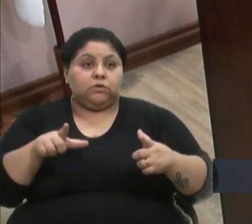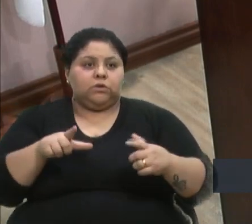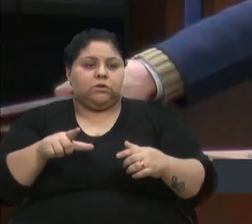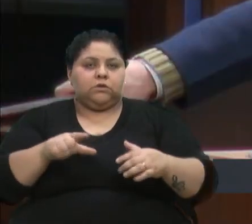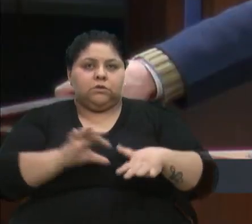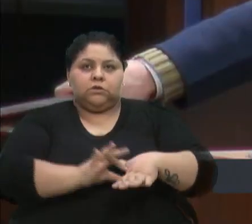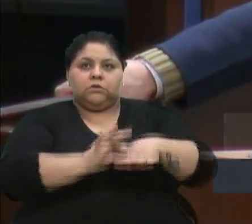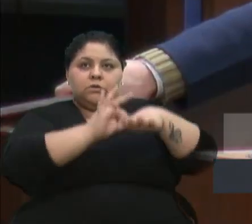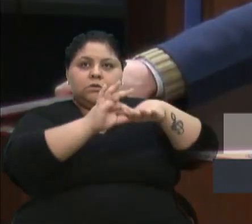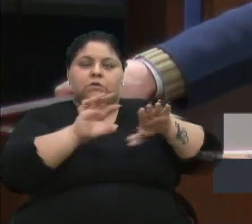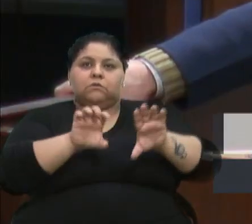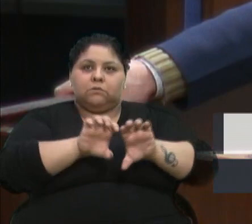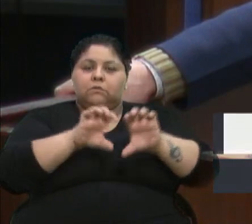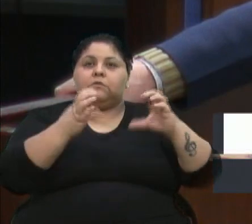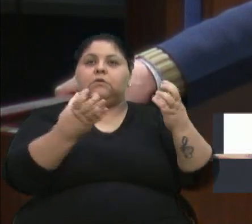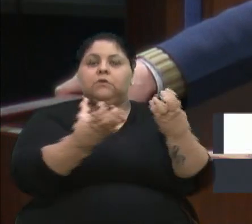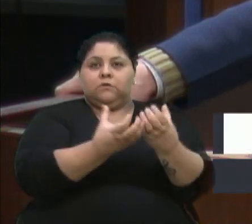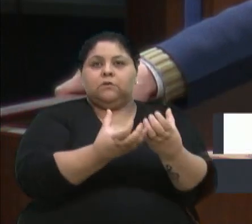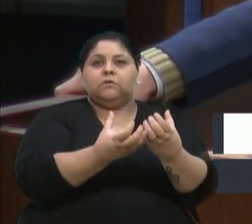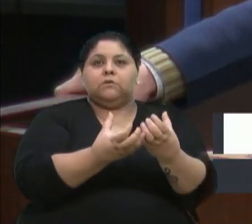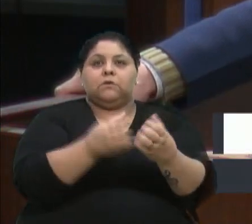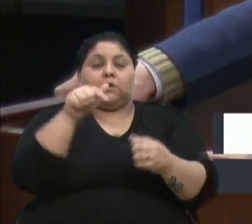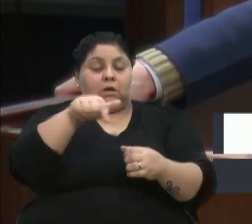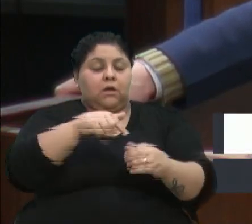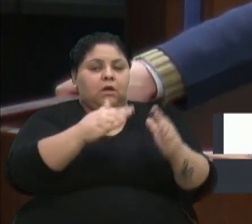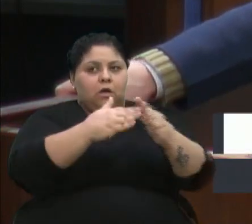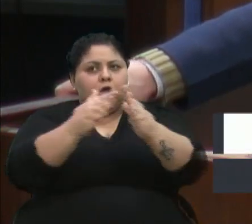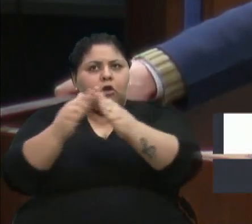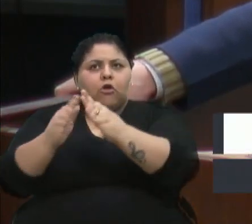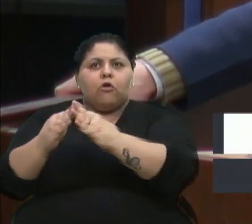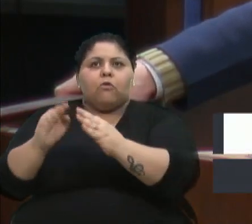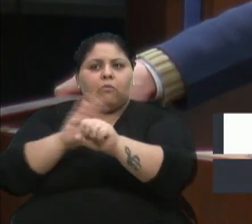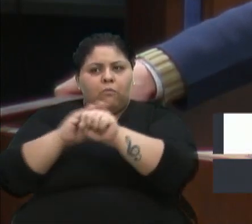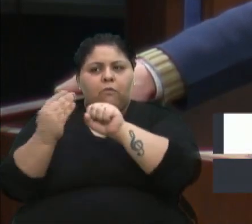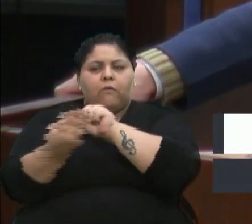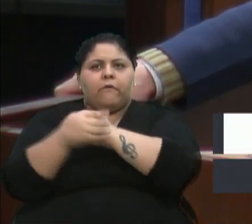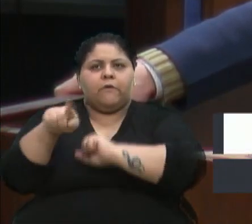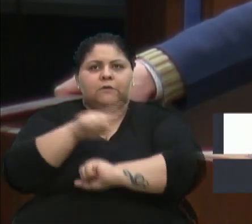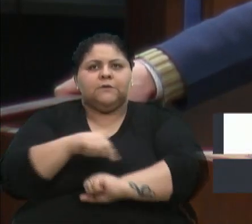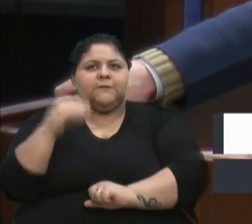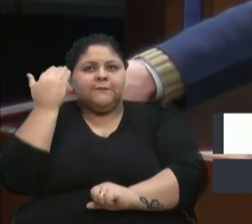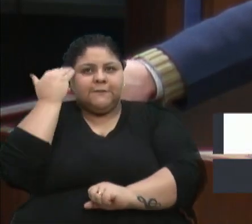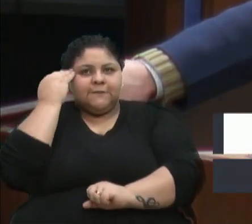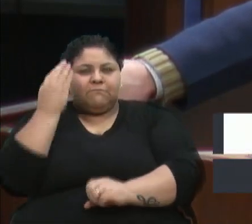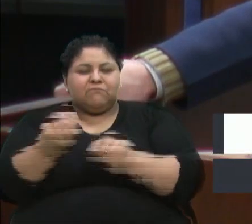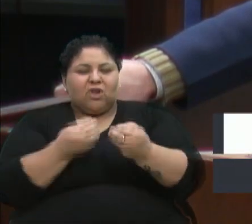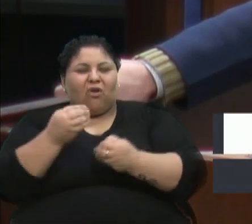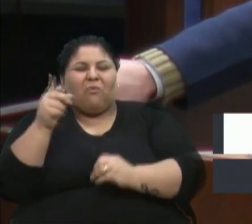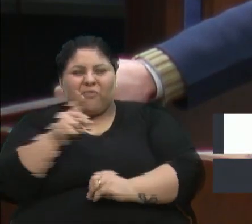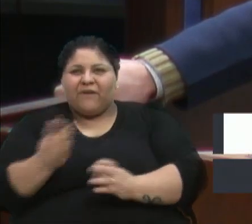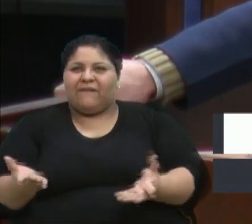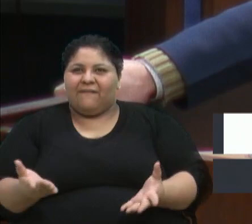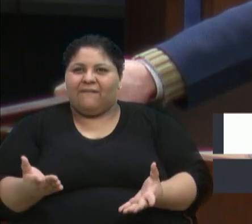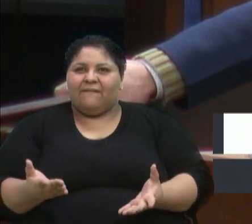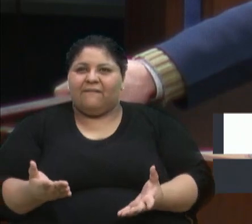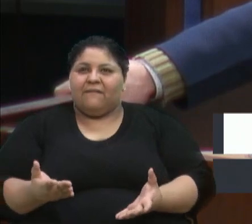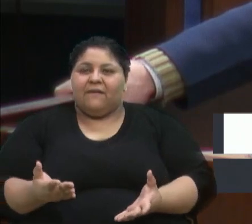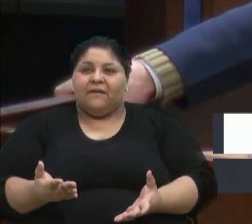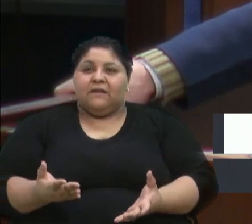como boa parte aqui que são moradores de bairros, a gente sabe o que é sentir na pele. Isso aí passa uma